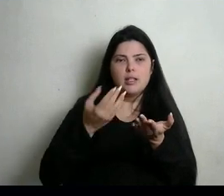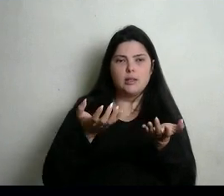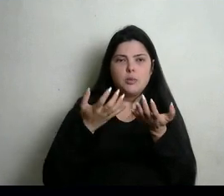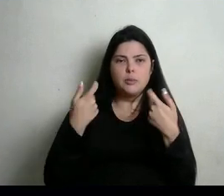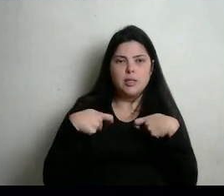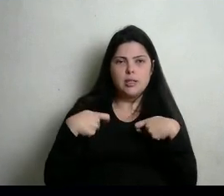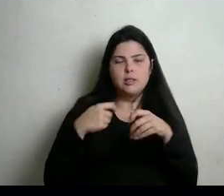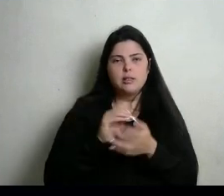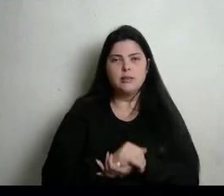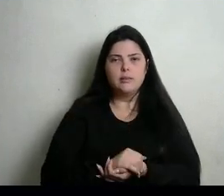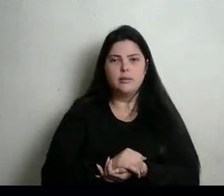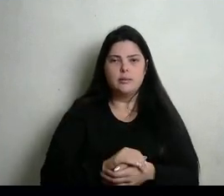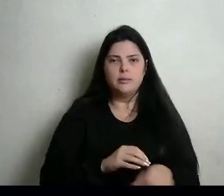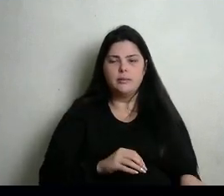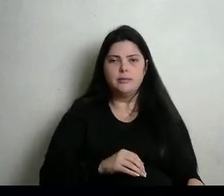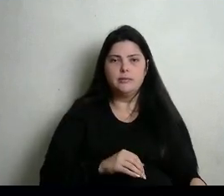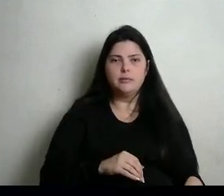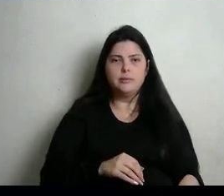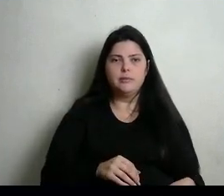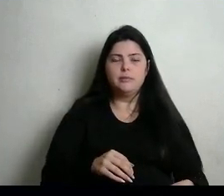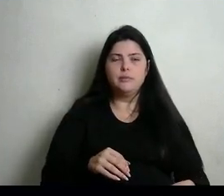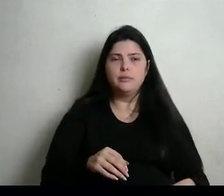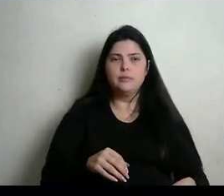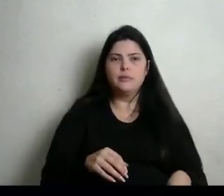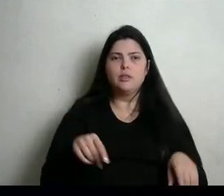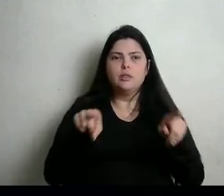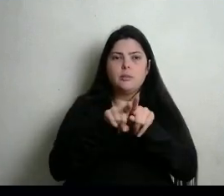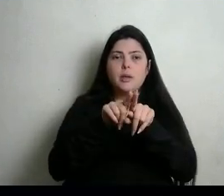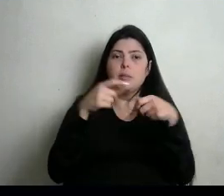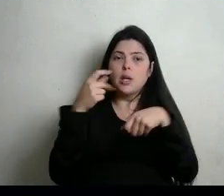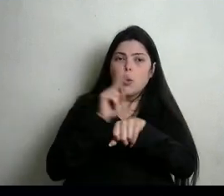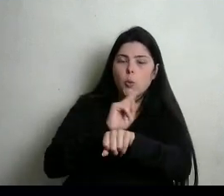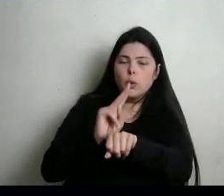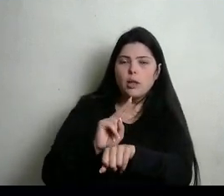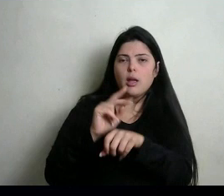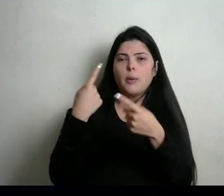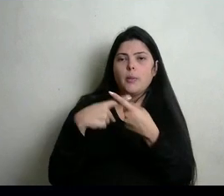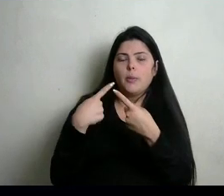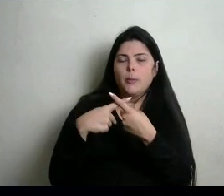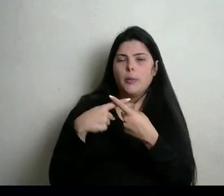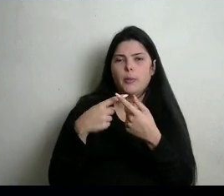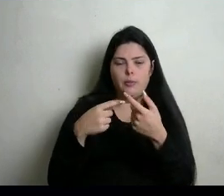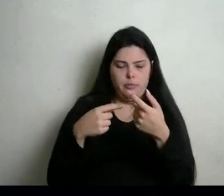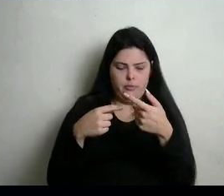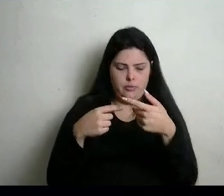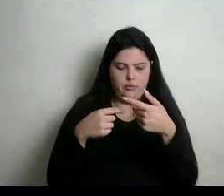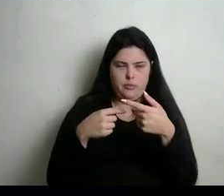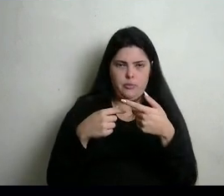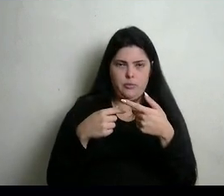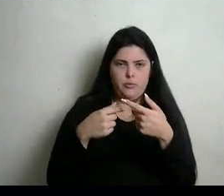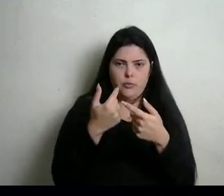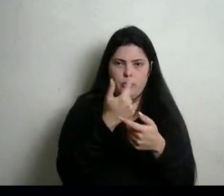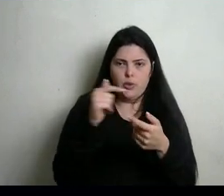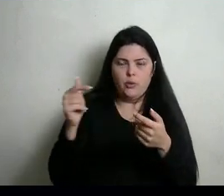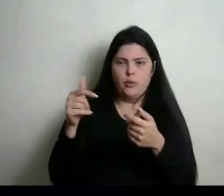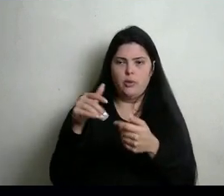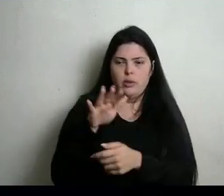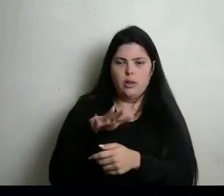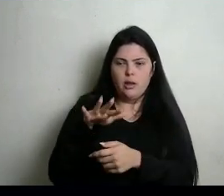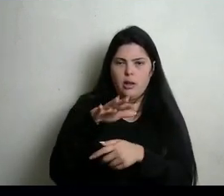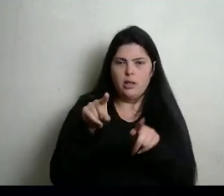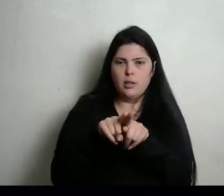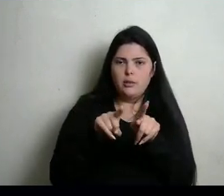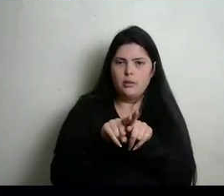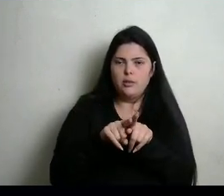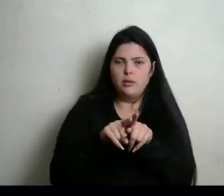E esse prompt aqui, a gente tem que ter um pouco de cuidado com ele, porque tem outro parâmetro ali